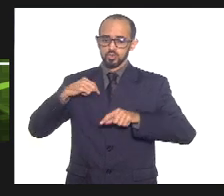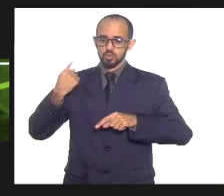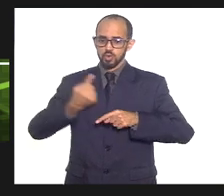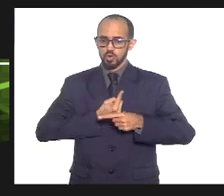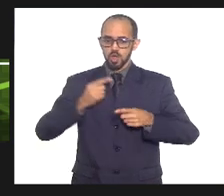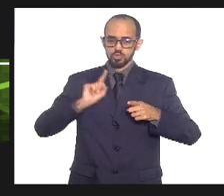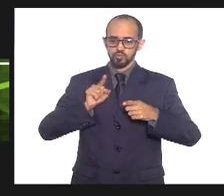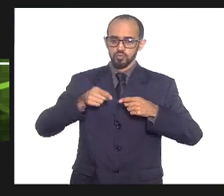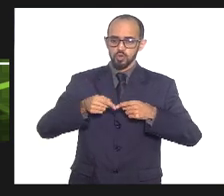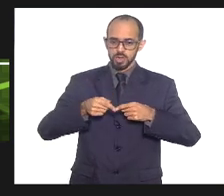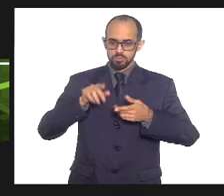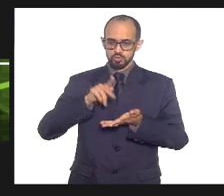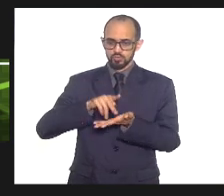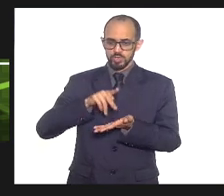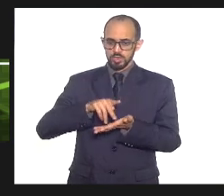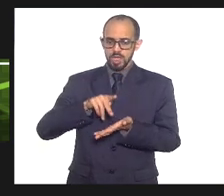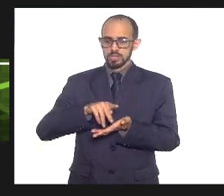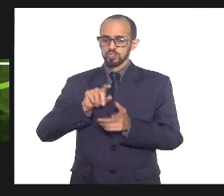Nós focamos realmente nas